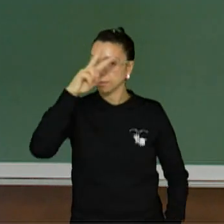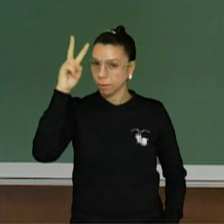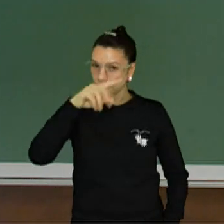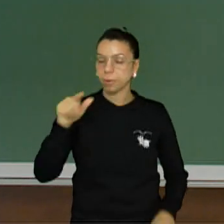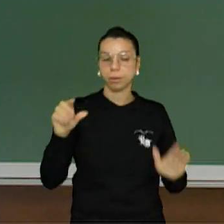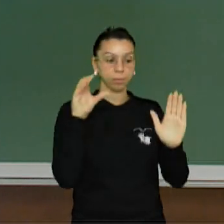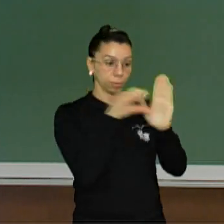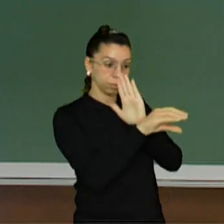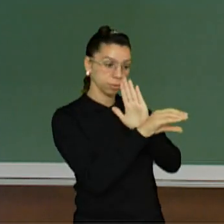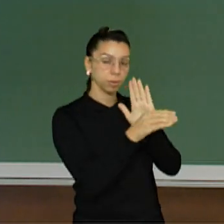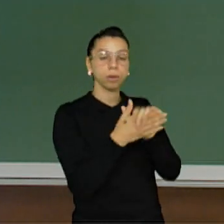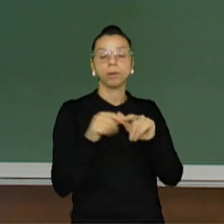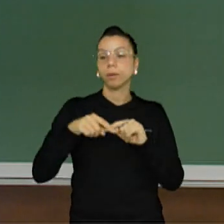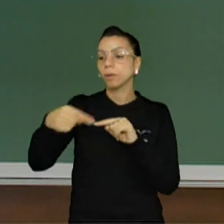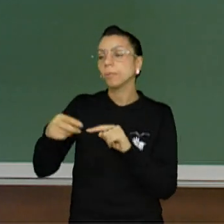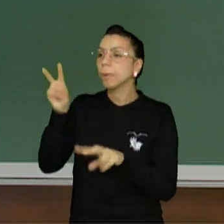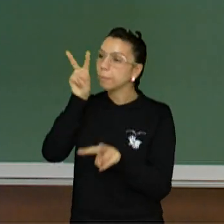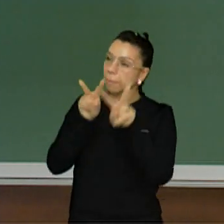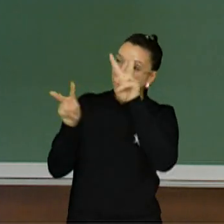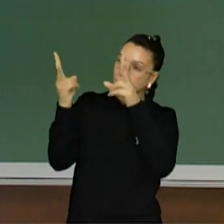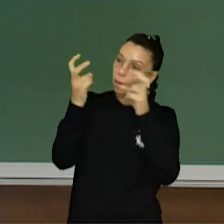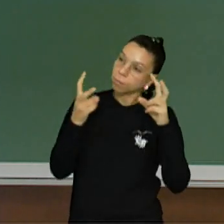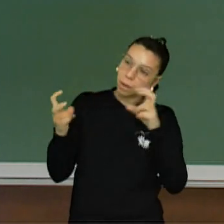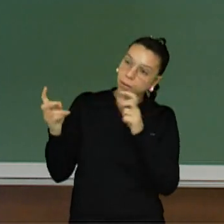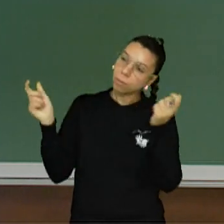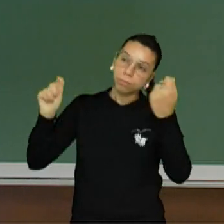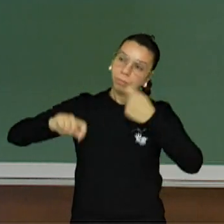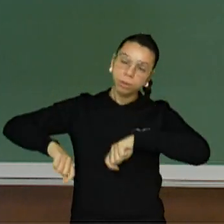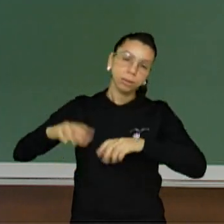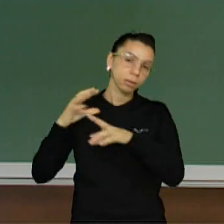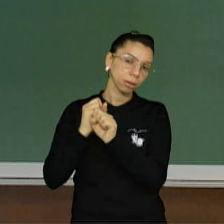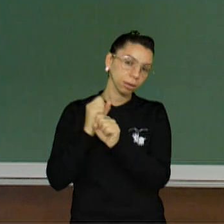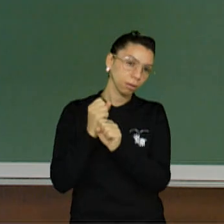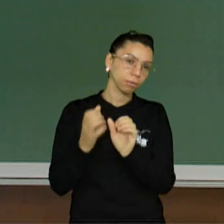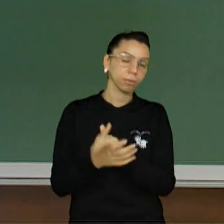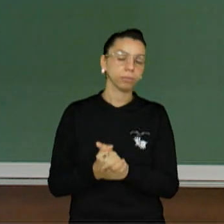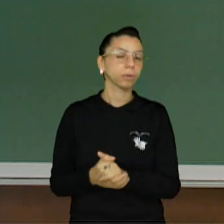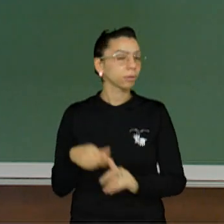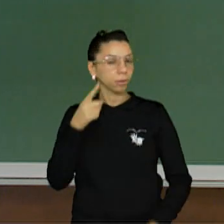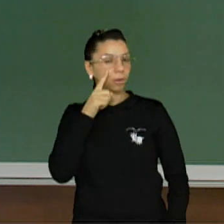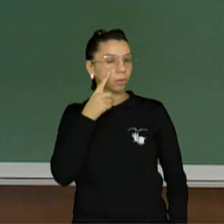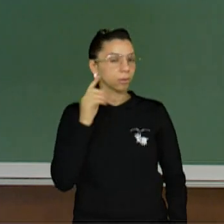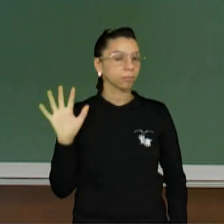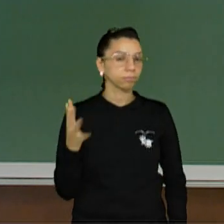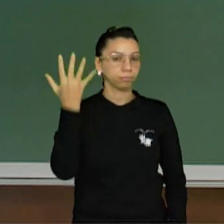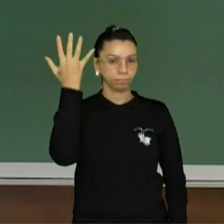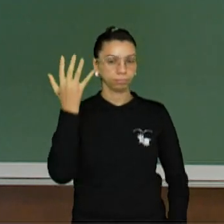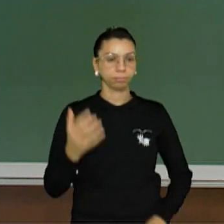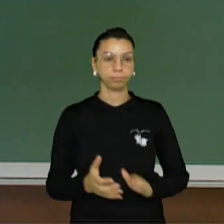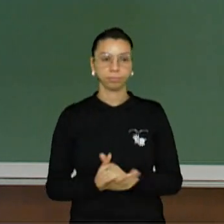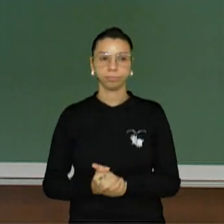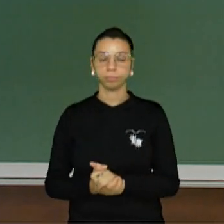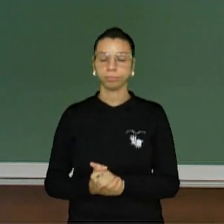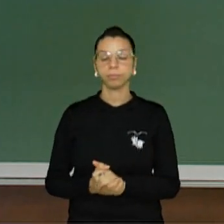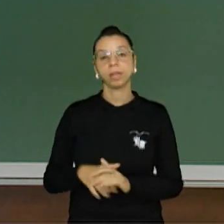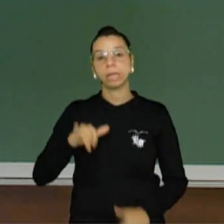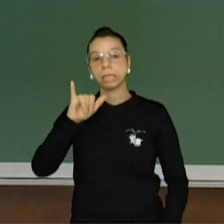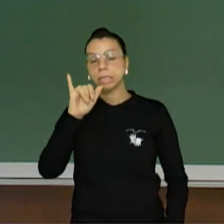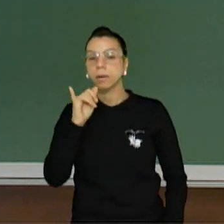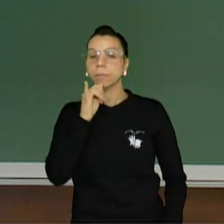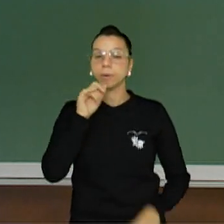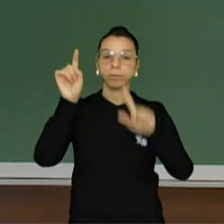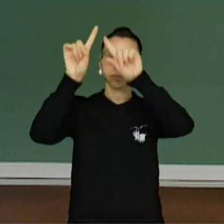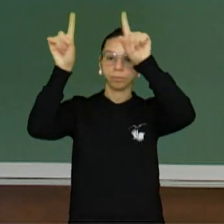das propriedades, você vai observando. Opa, essa aqui não precisa fazer cálculo. Vamos ver o que acontece nessa matriz? Se uma